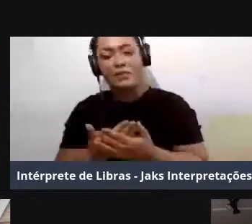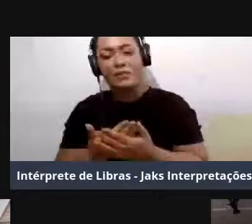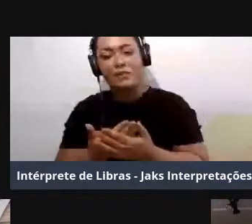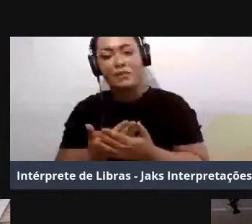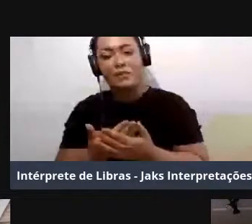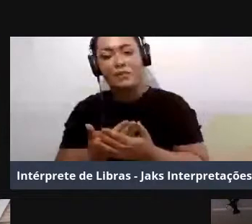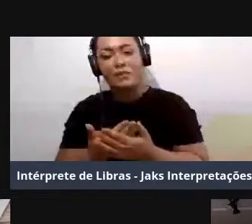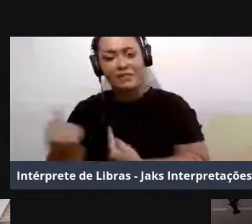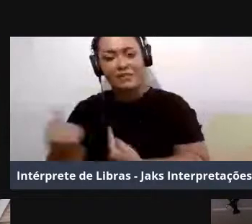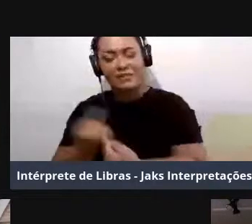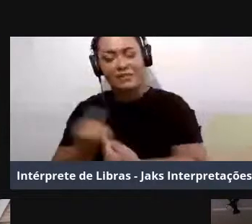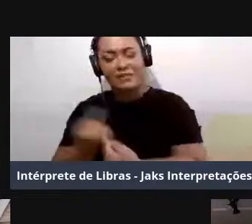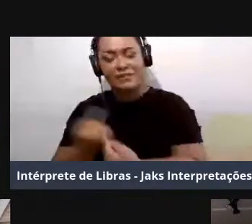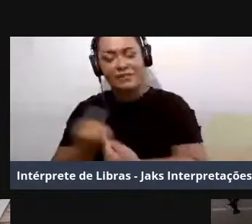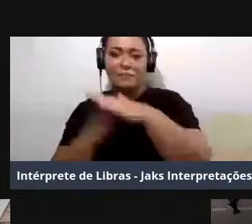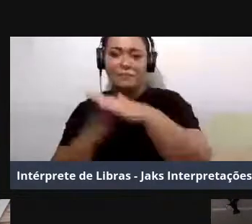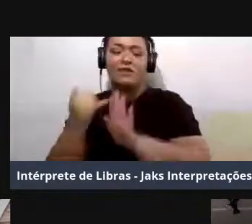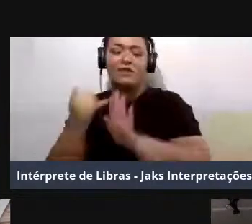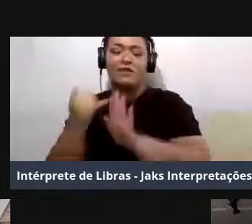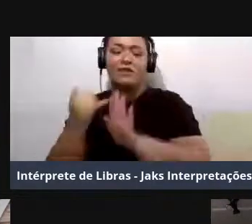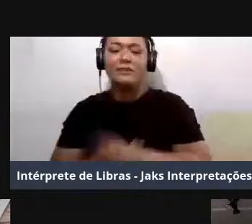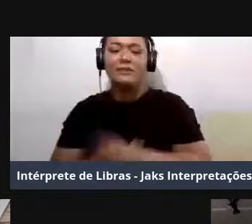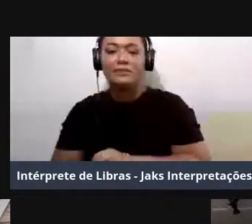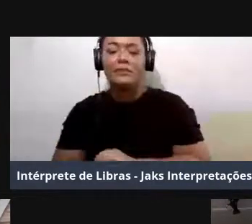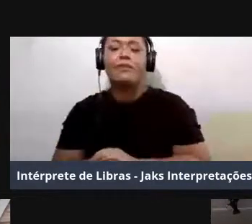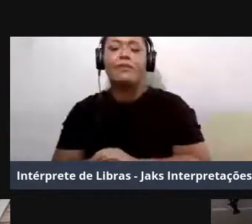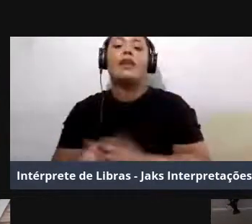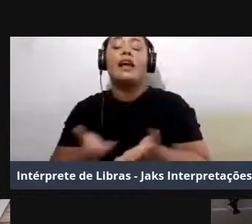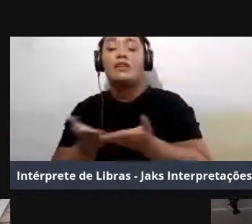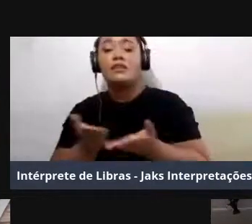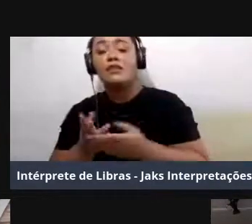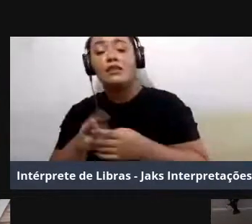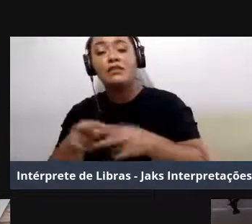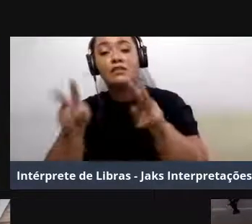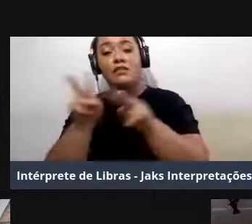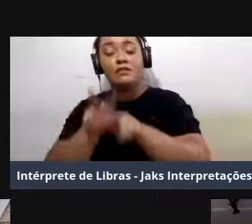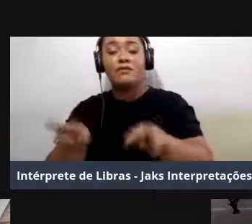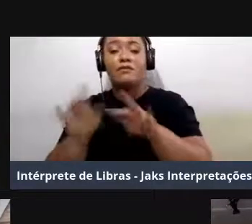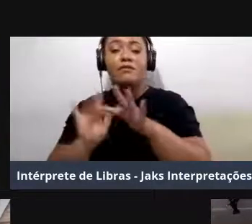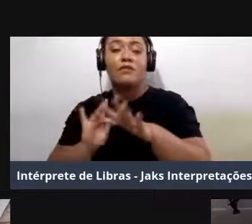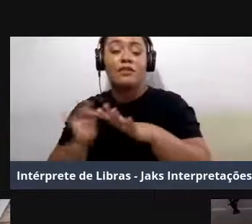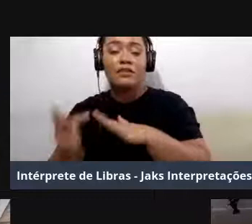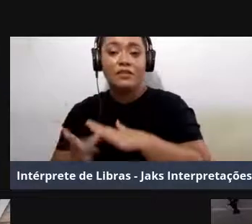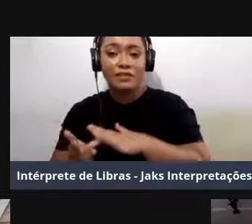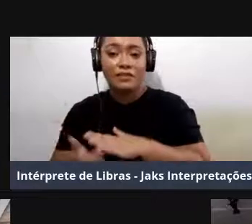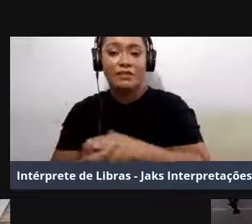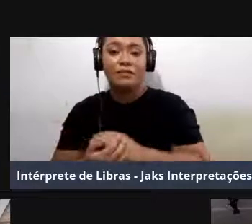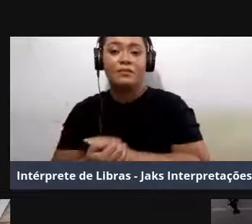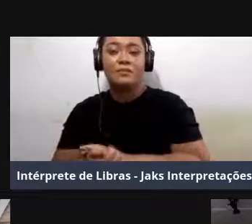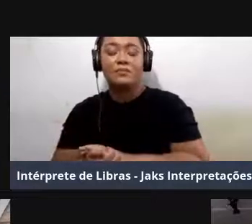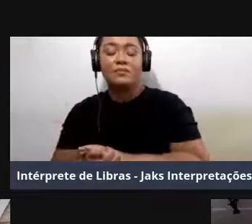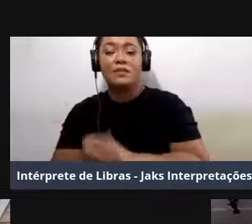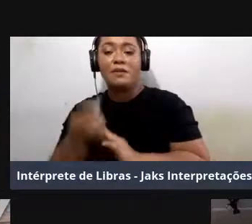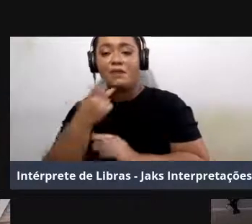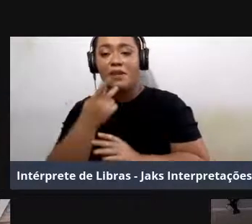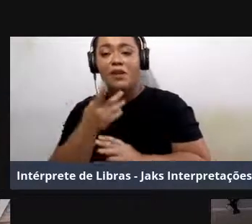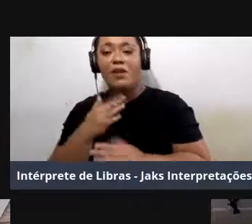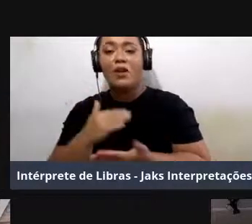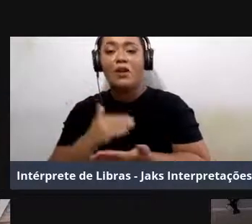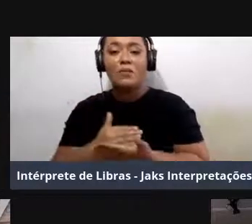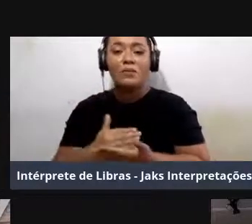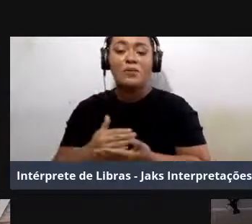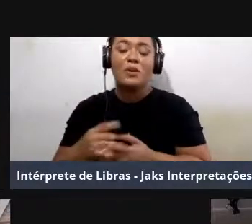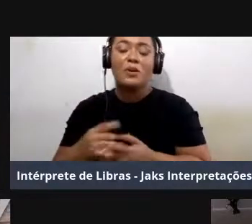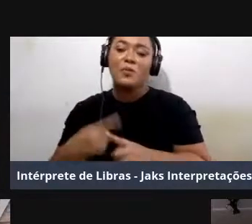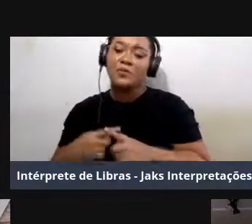foi... A gente não conseguia se comunicar, eu e a Elaine aqui no começo, que era eu que estava fazendo essa assistência. E o designer é de